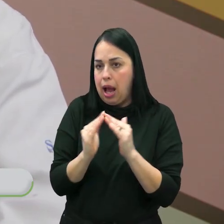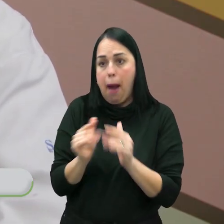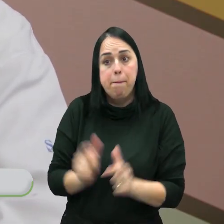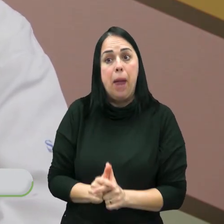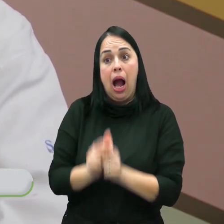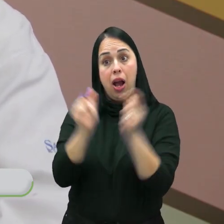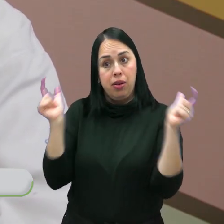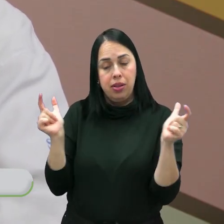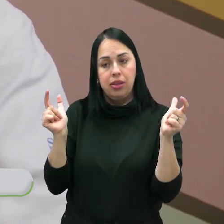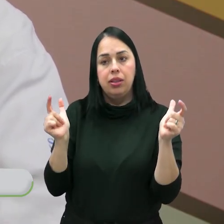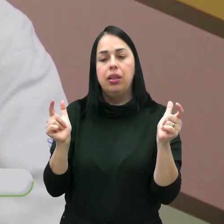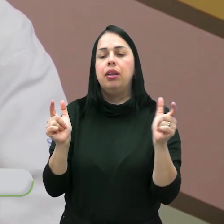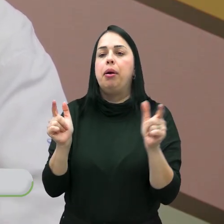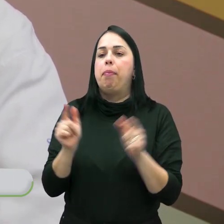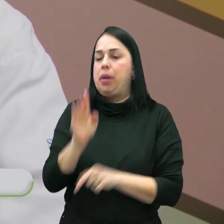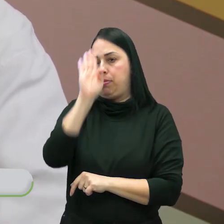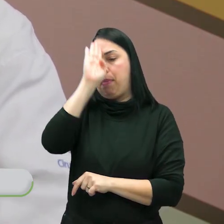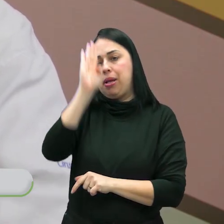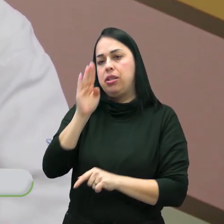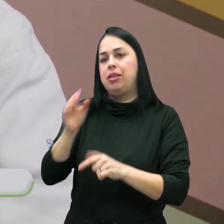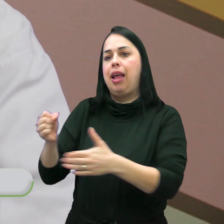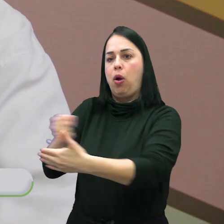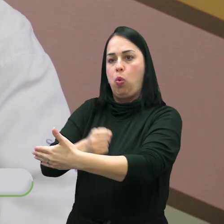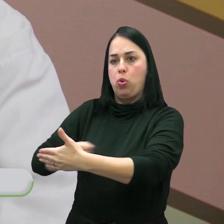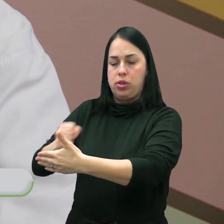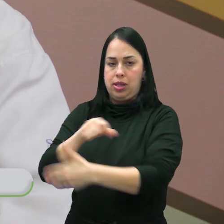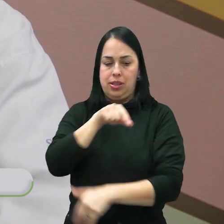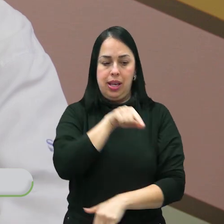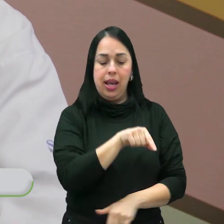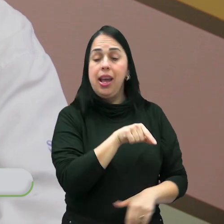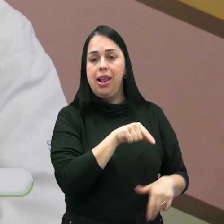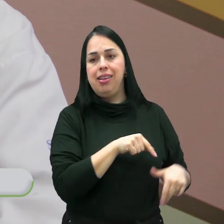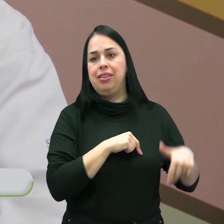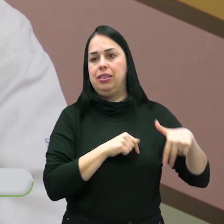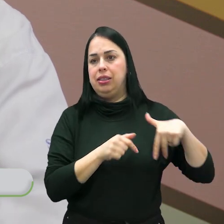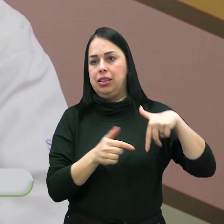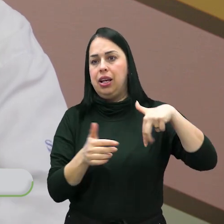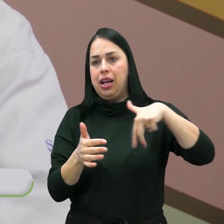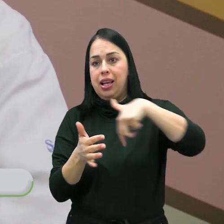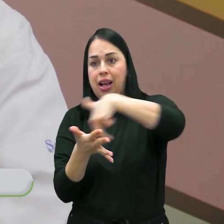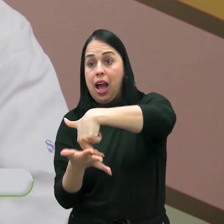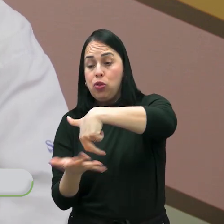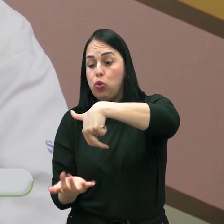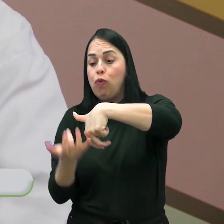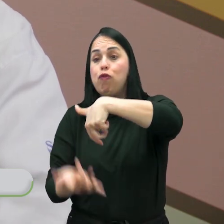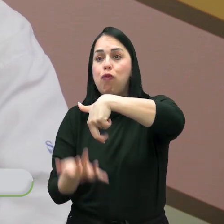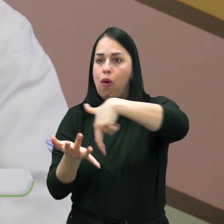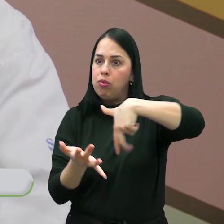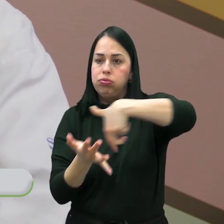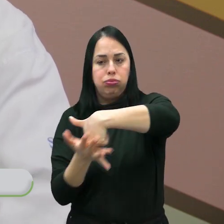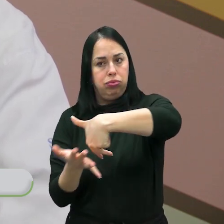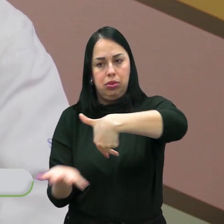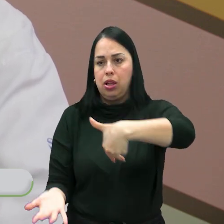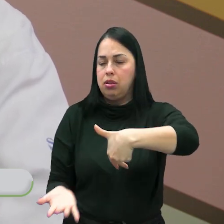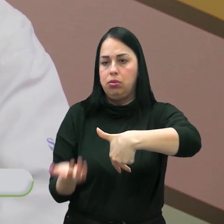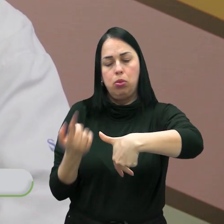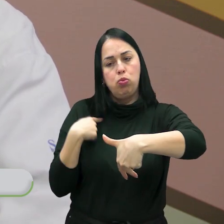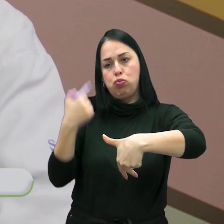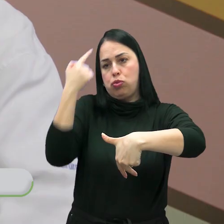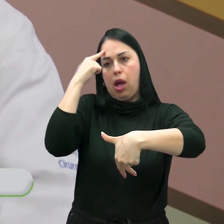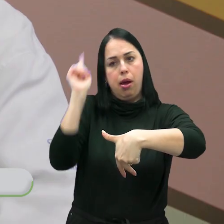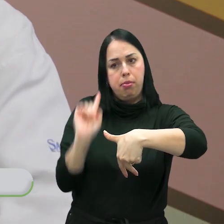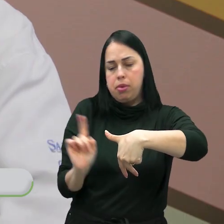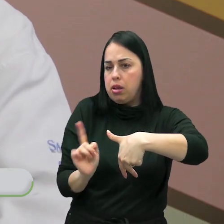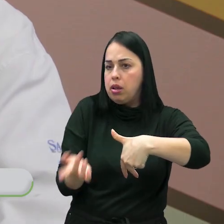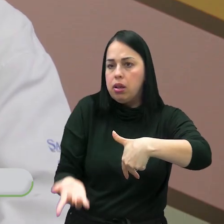seja, dentro de casa. E muitas vezes dentro da cozinha. No caso dele, ele caiu sobre uma fogueira, era um pouco menos possível fazer